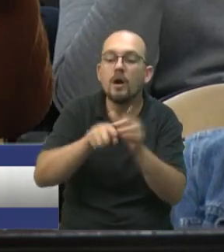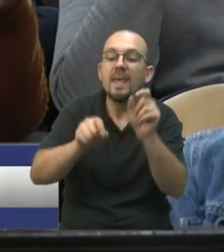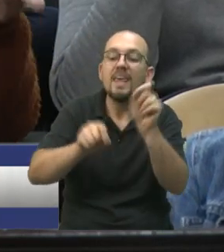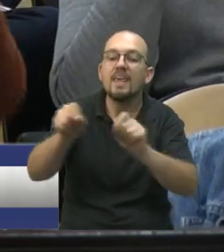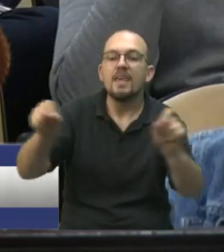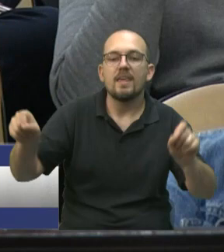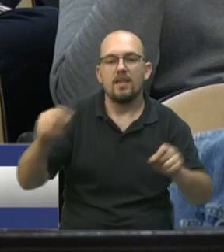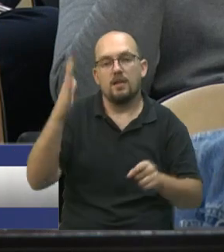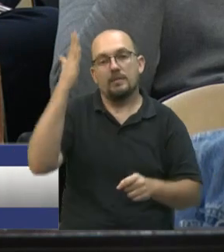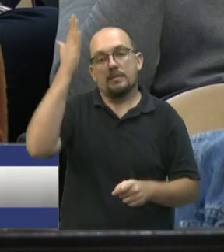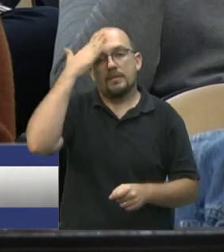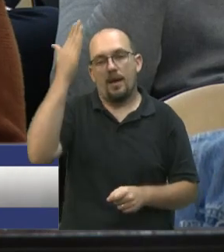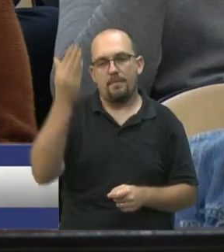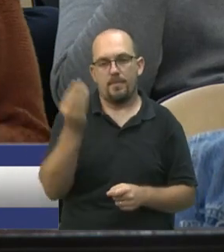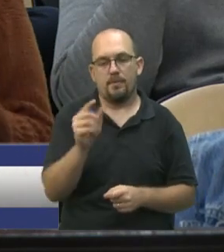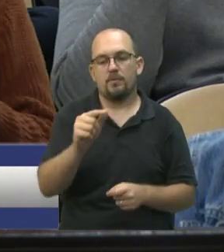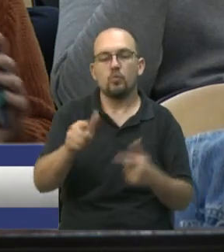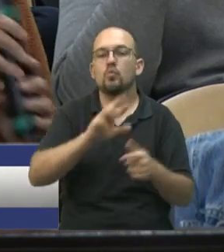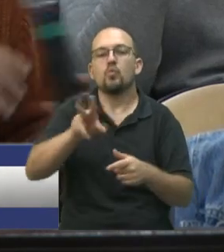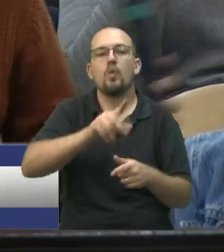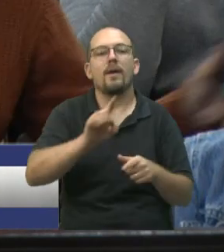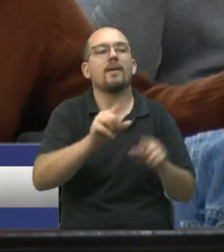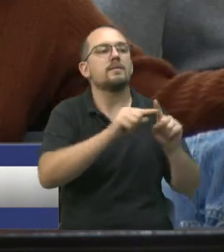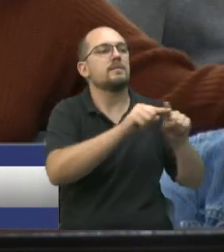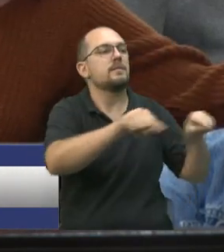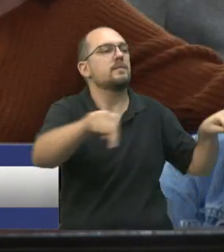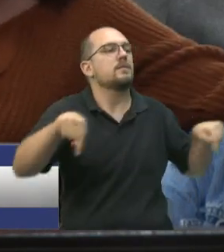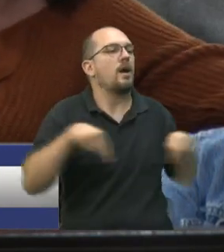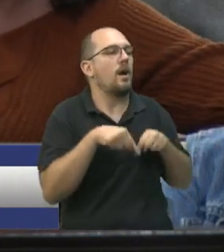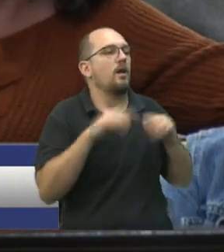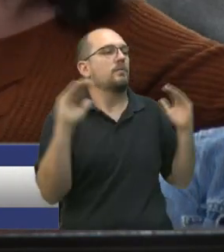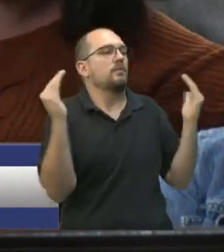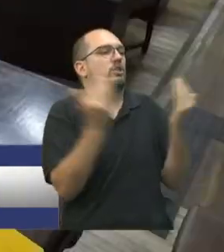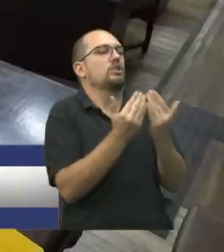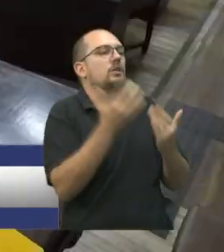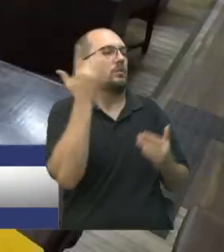tem a expertise, que não é quem está no gabinete. Beleza, obrigado.